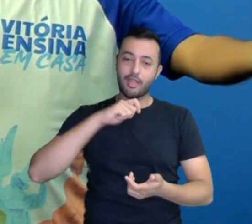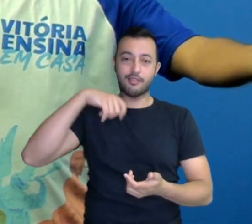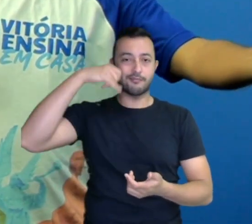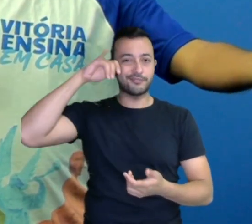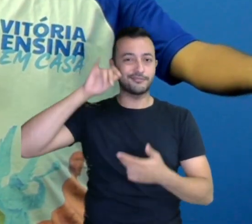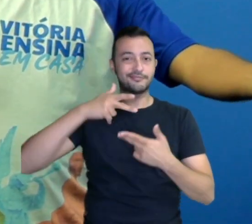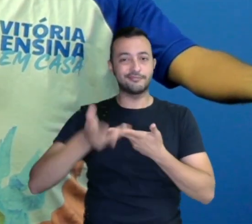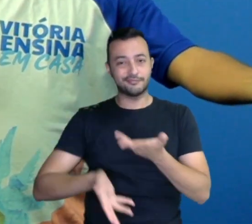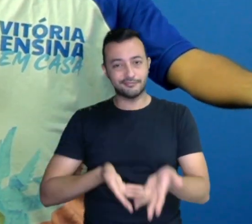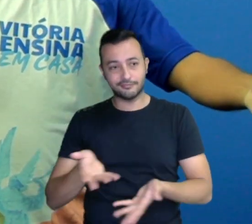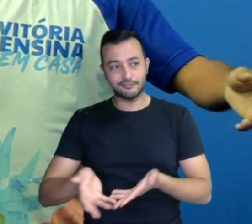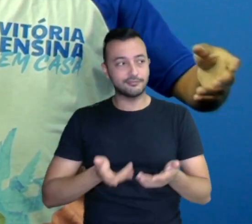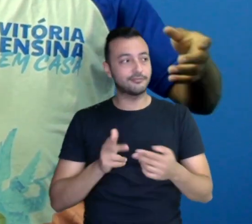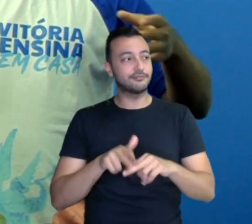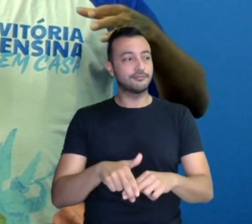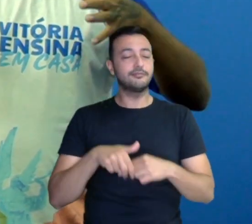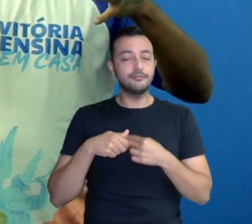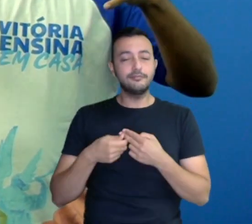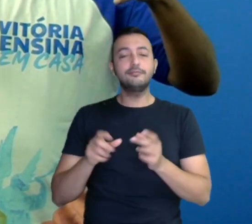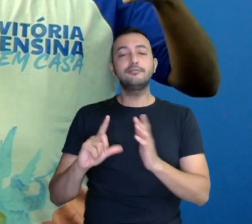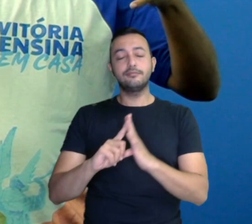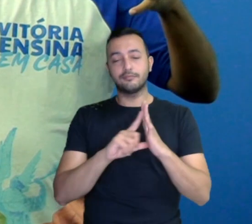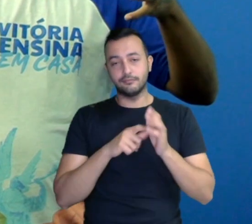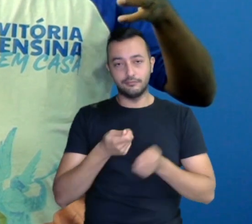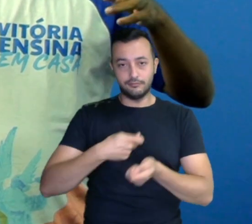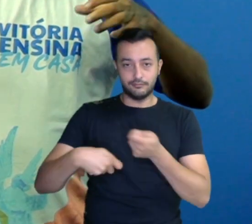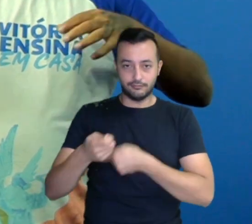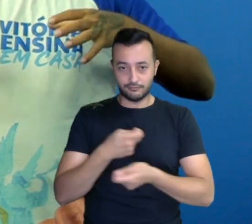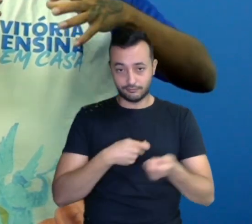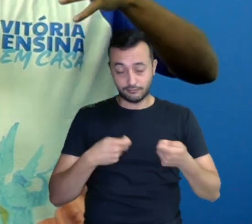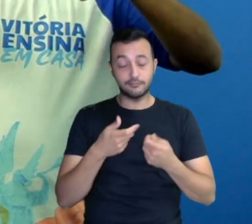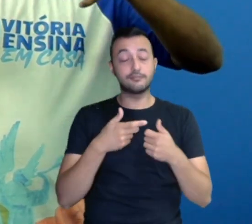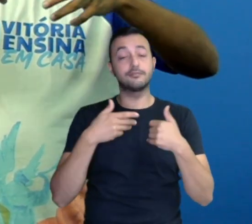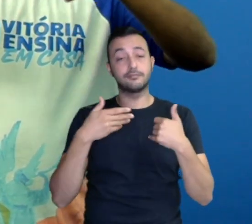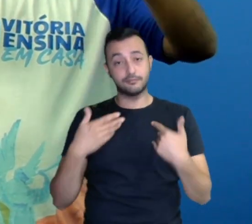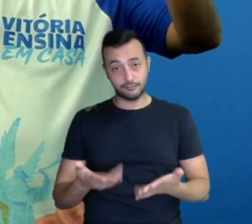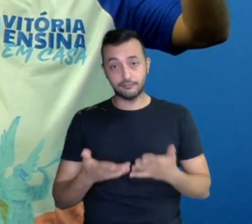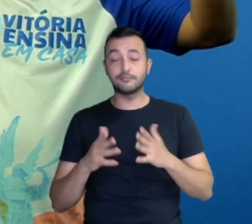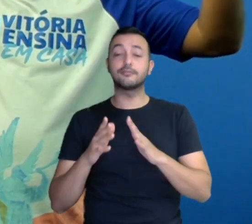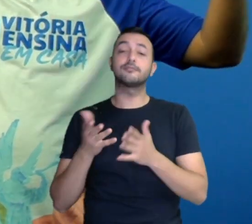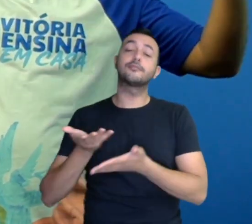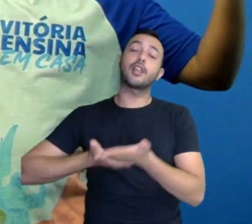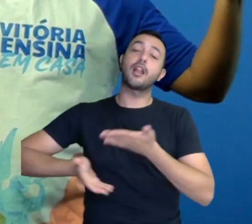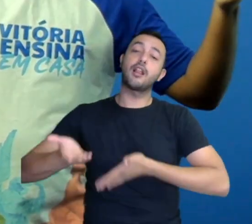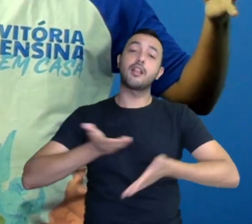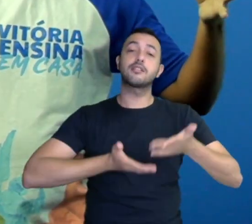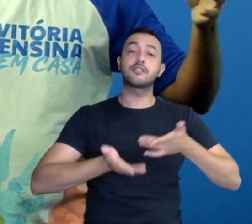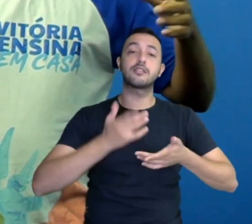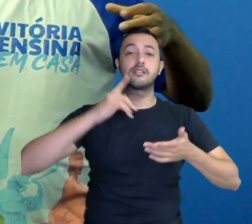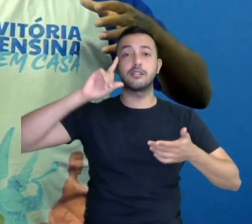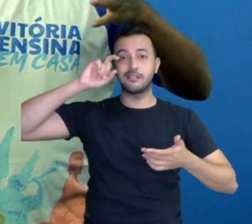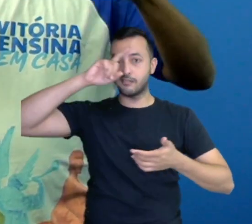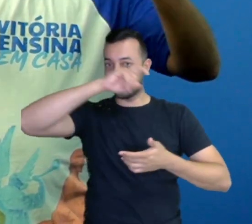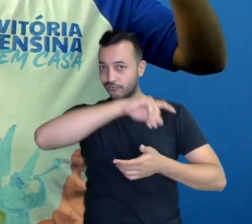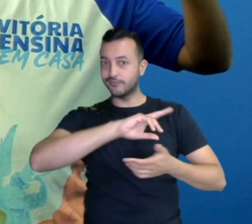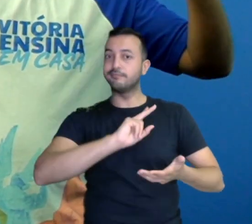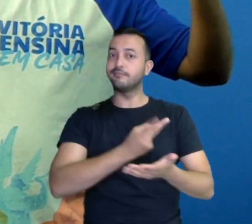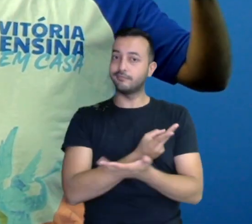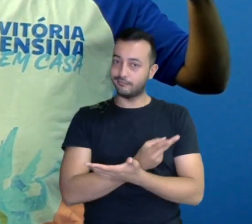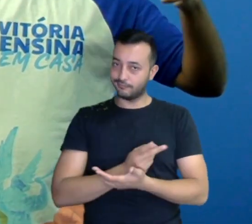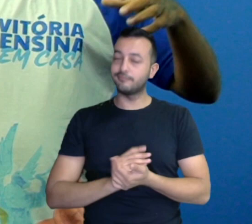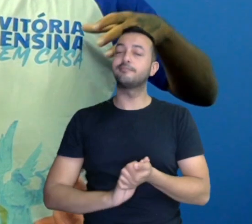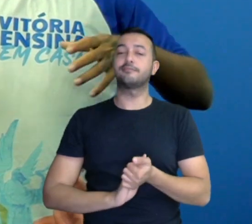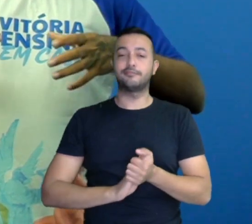relações ocorridas através do comércio, quando esse número de pessoas vai crescendo, as relações sociais vão ficando mais complexas. E quando elas vão ficando